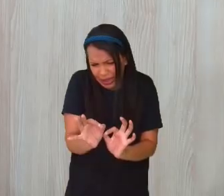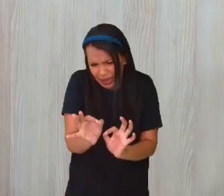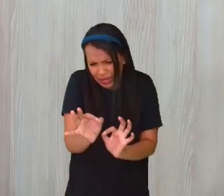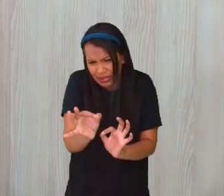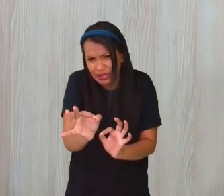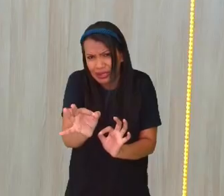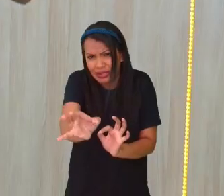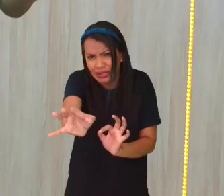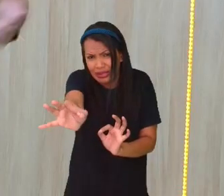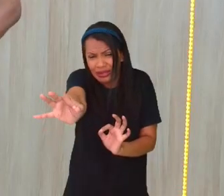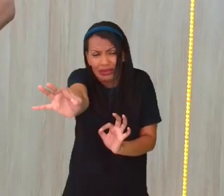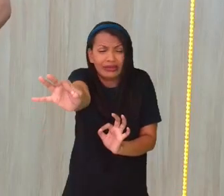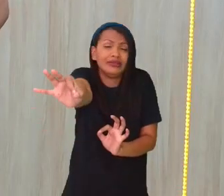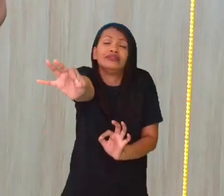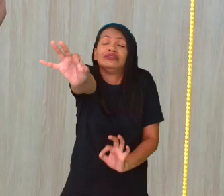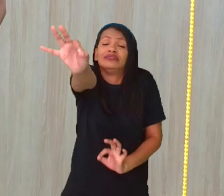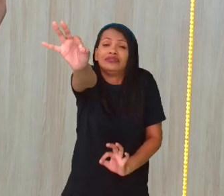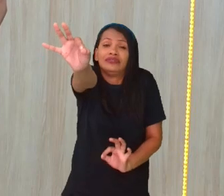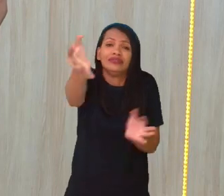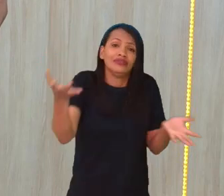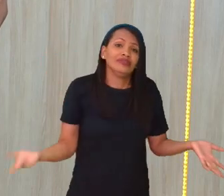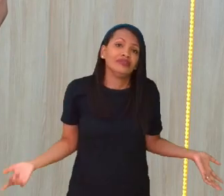do mundo, mas o mundo é uma bola.